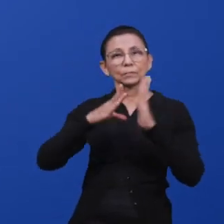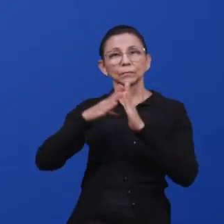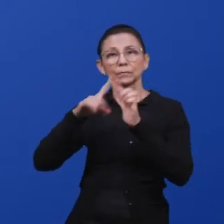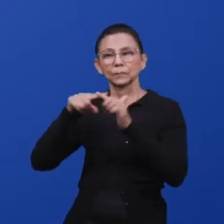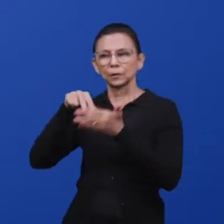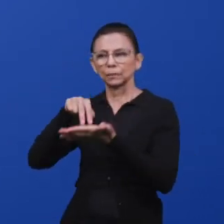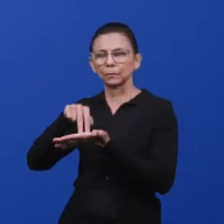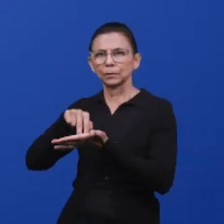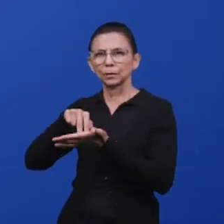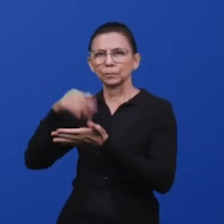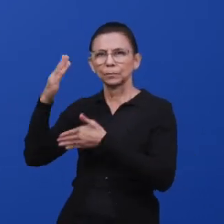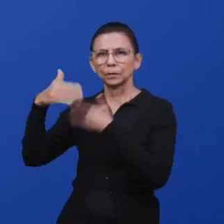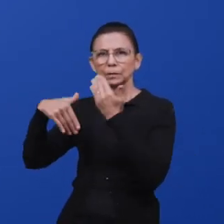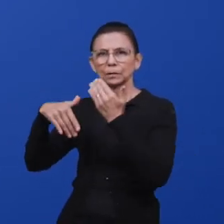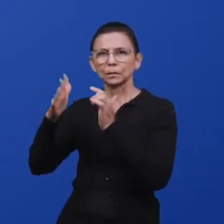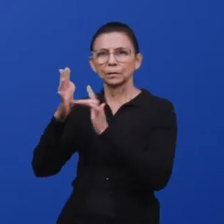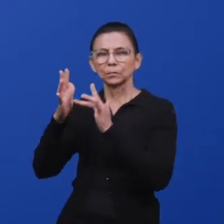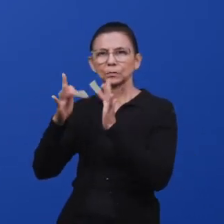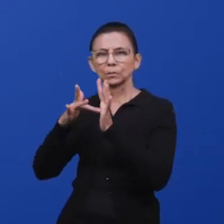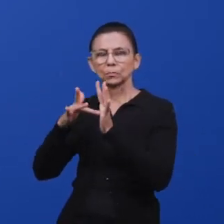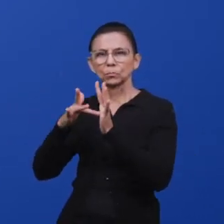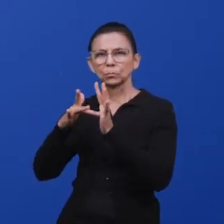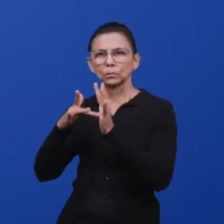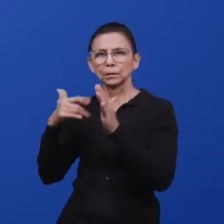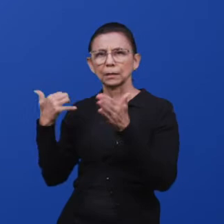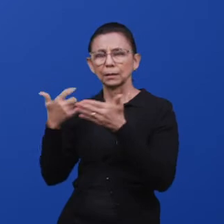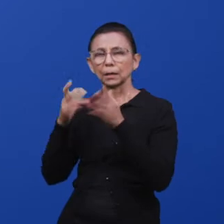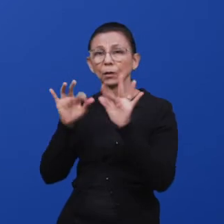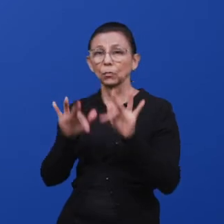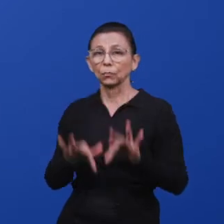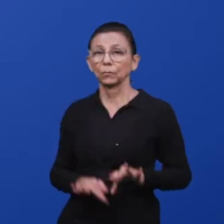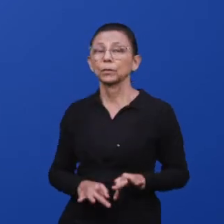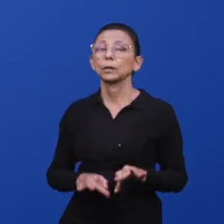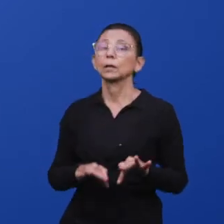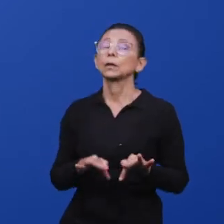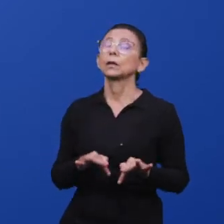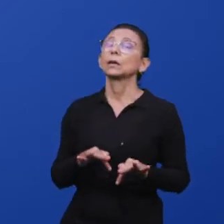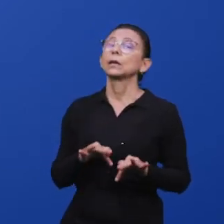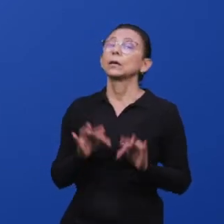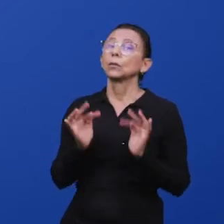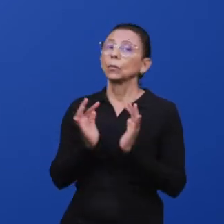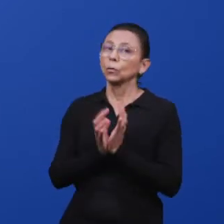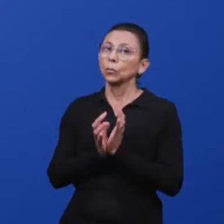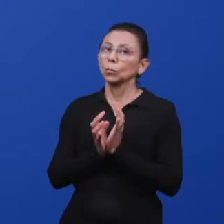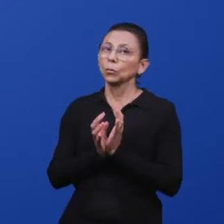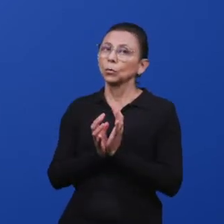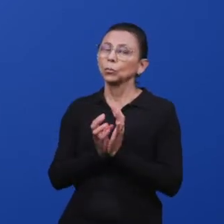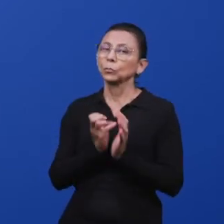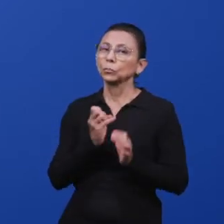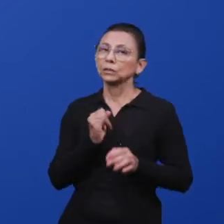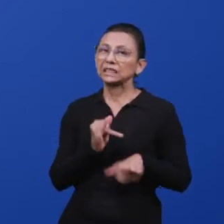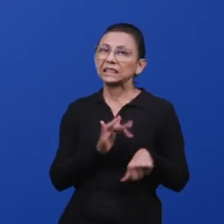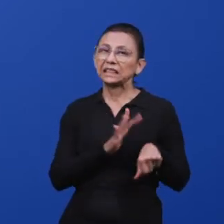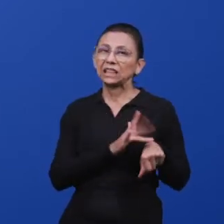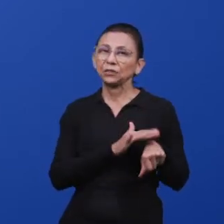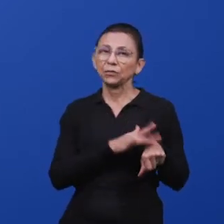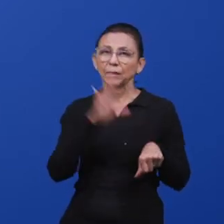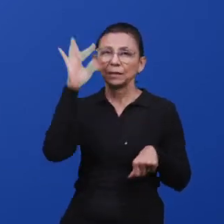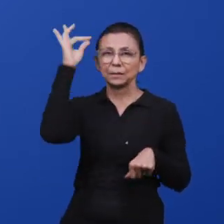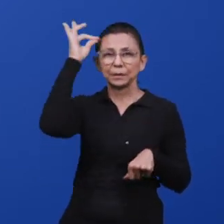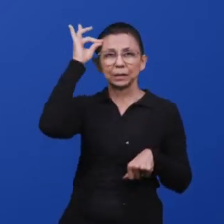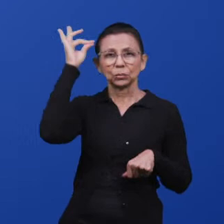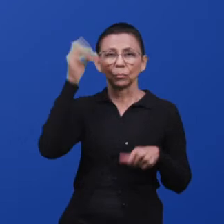no Senhor, que perseverou até o fim, pois aqueles que nesta hora estiverem enfermos espiritualmente não